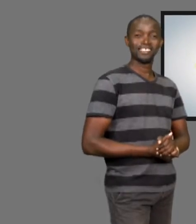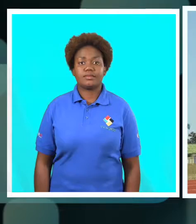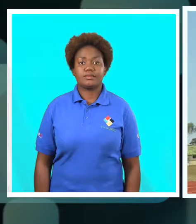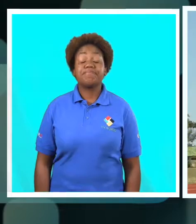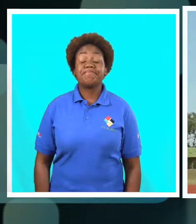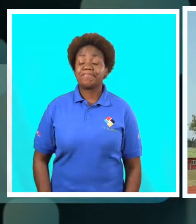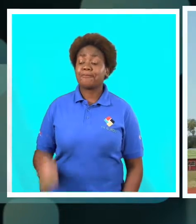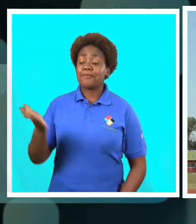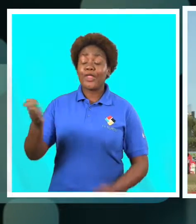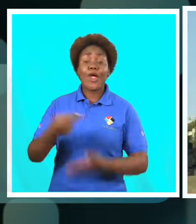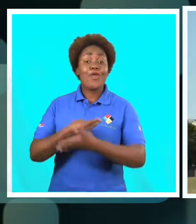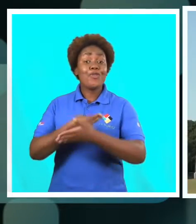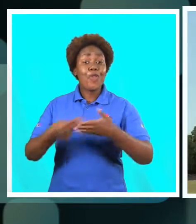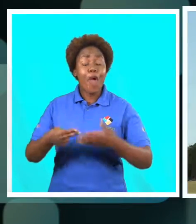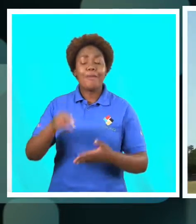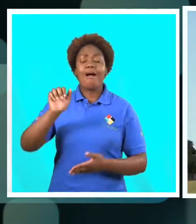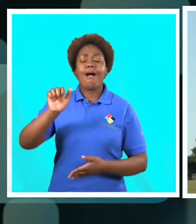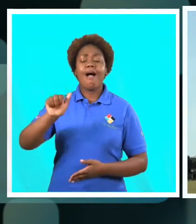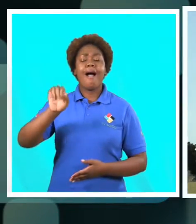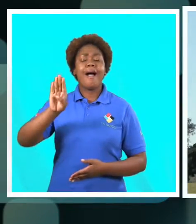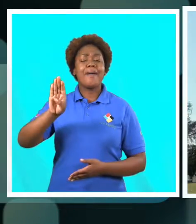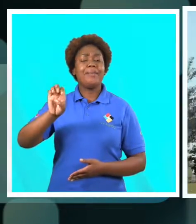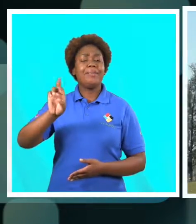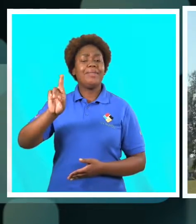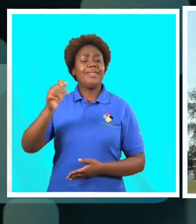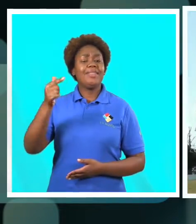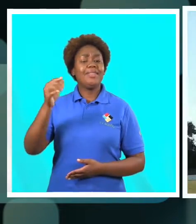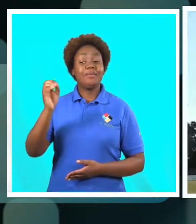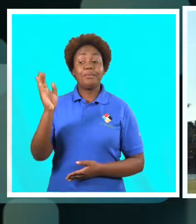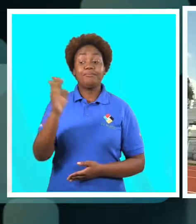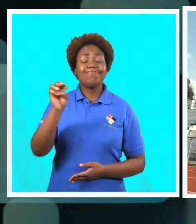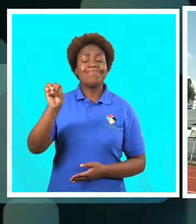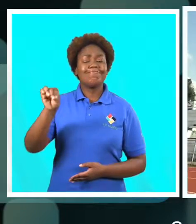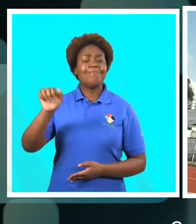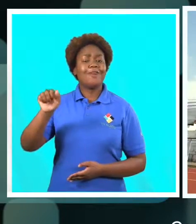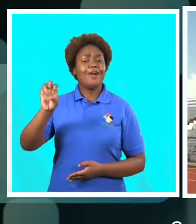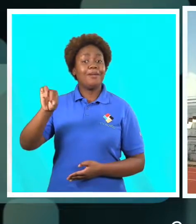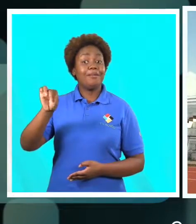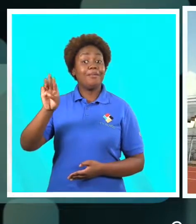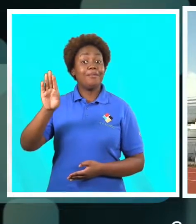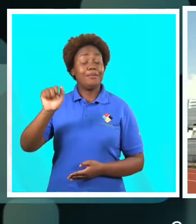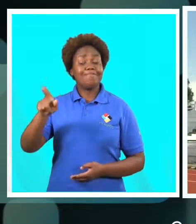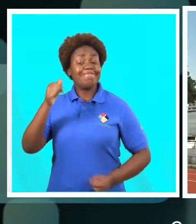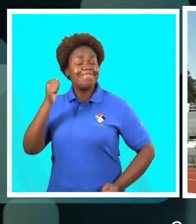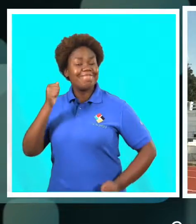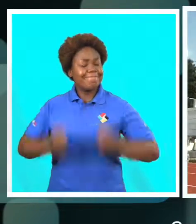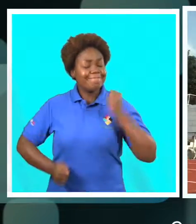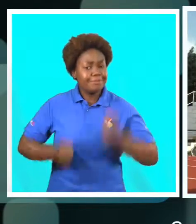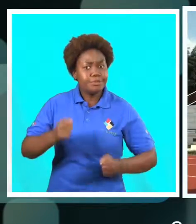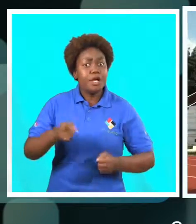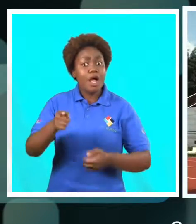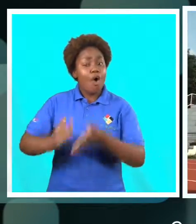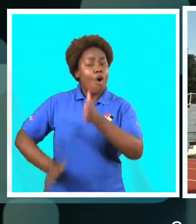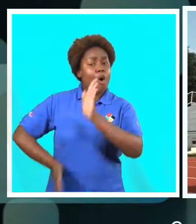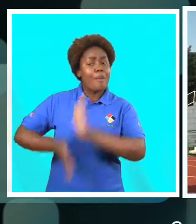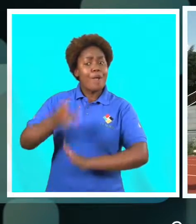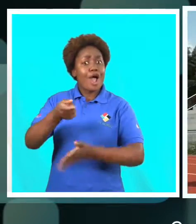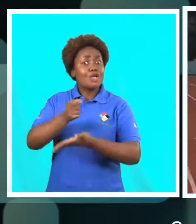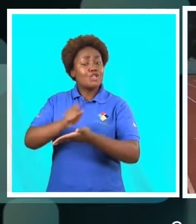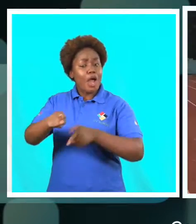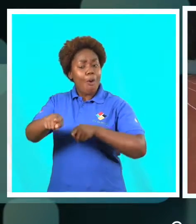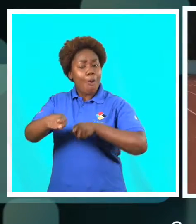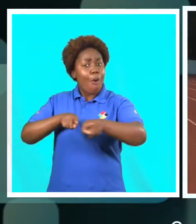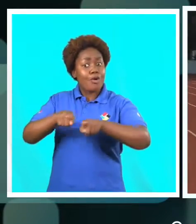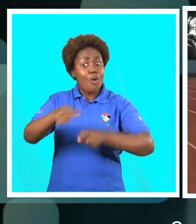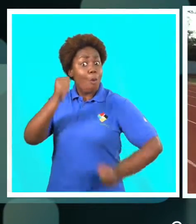Chama-se Alberto Mamba Começou a correr nos jogos desportivos escolares